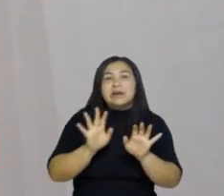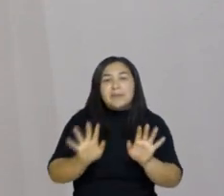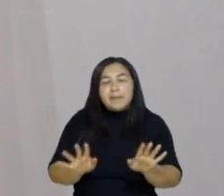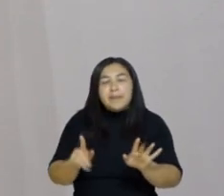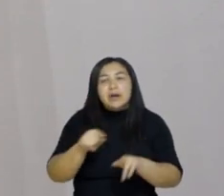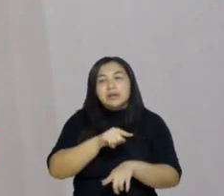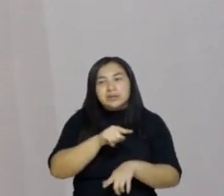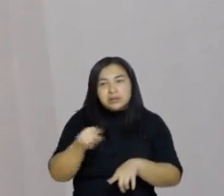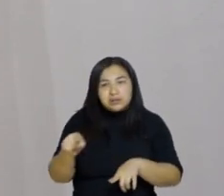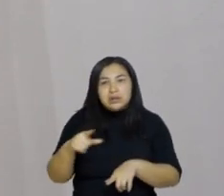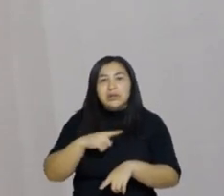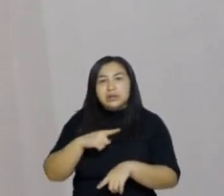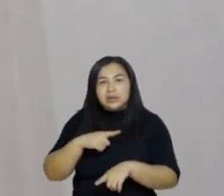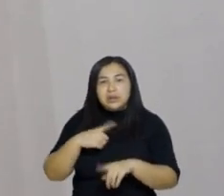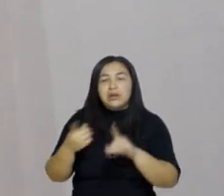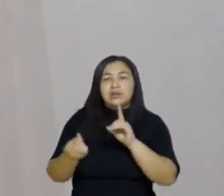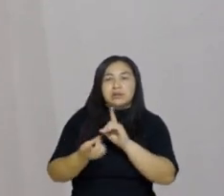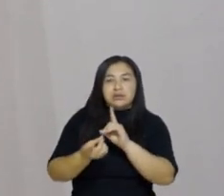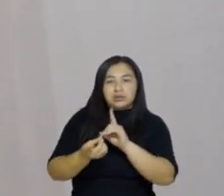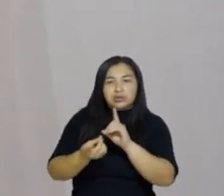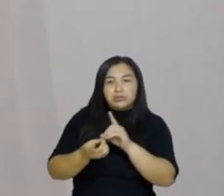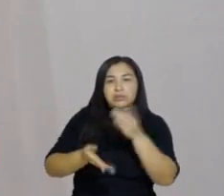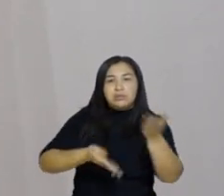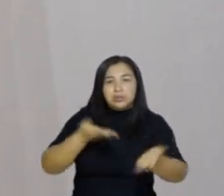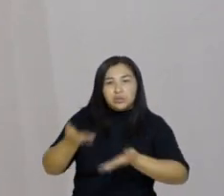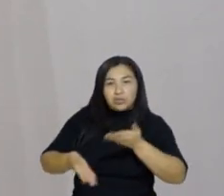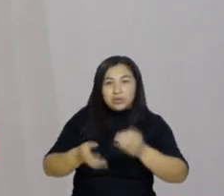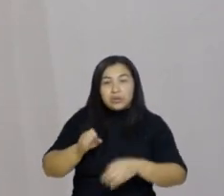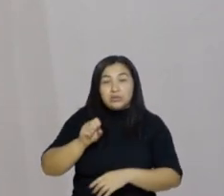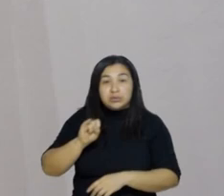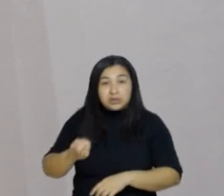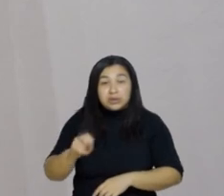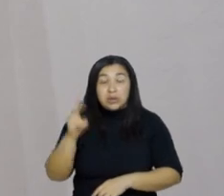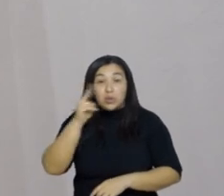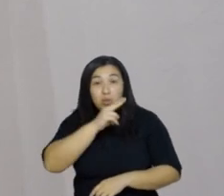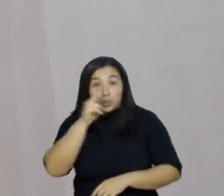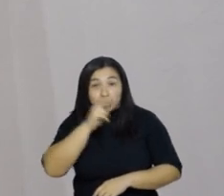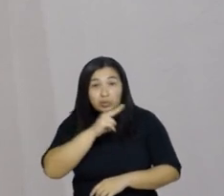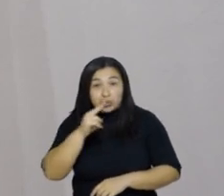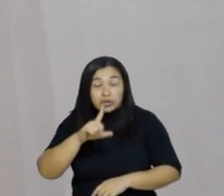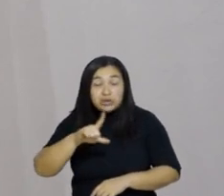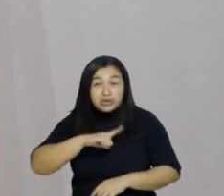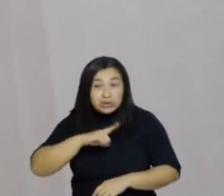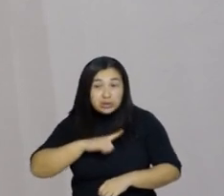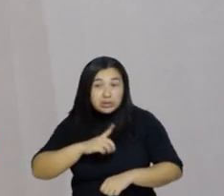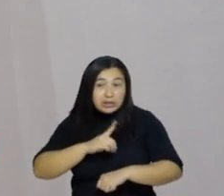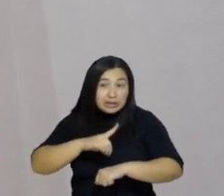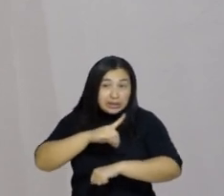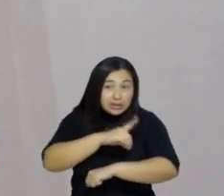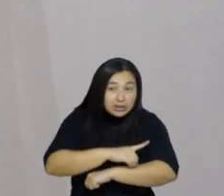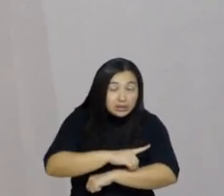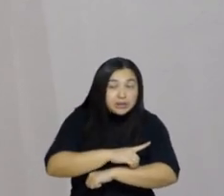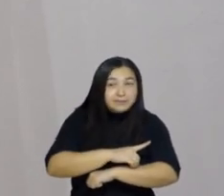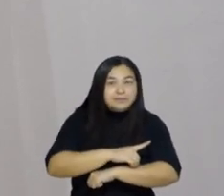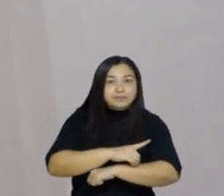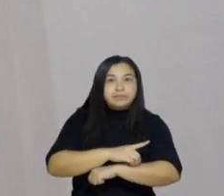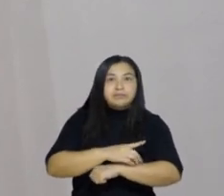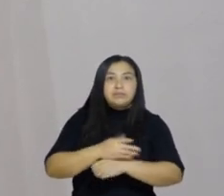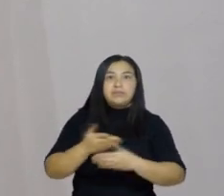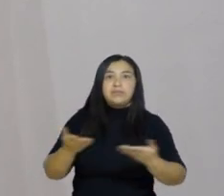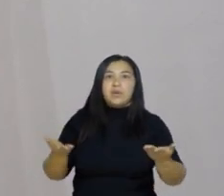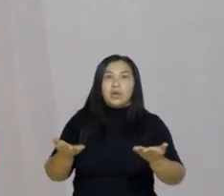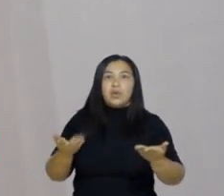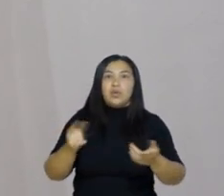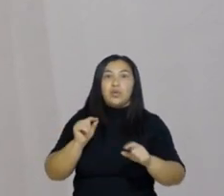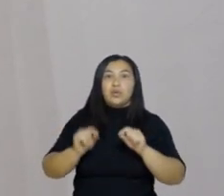atendida imediatamente nos casos, principalmente, da dengue. Ah, o número de dengue cresceu